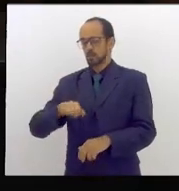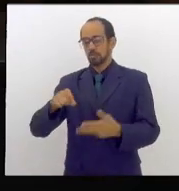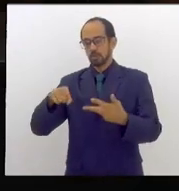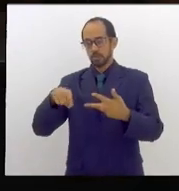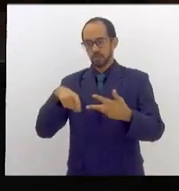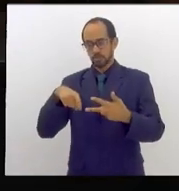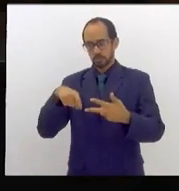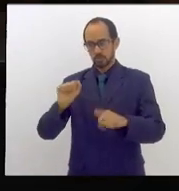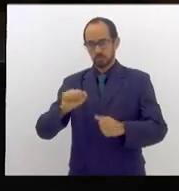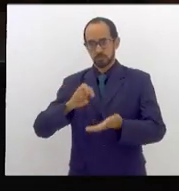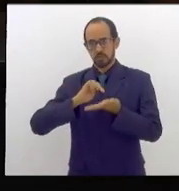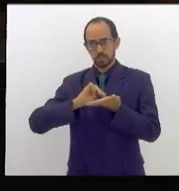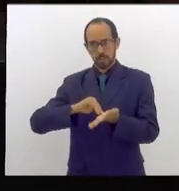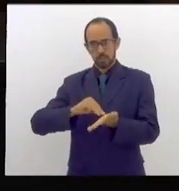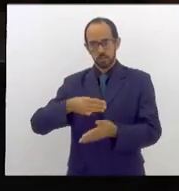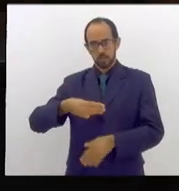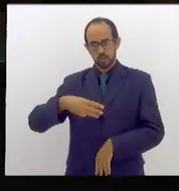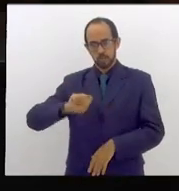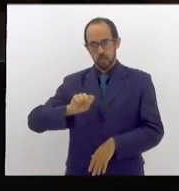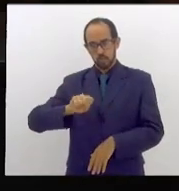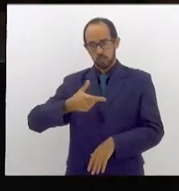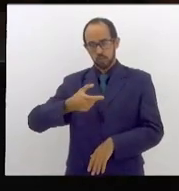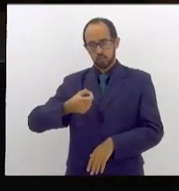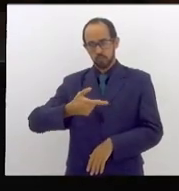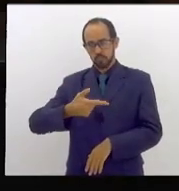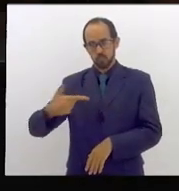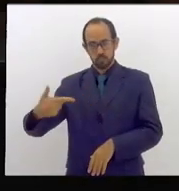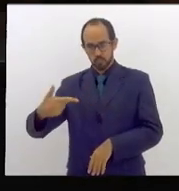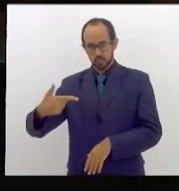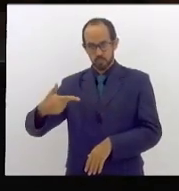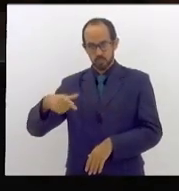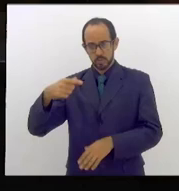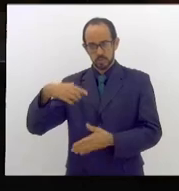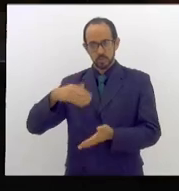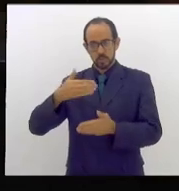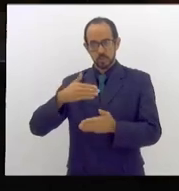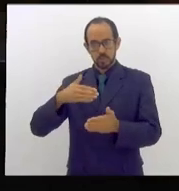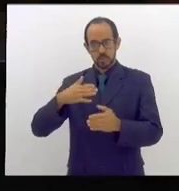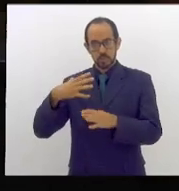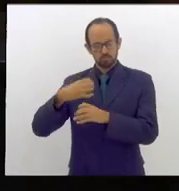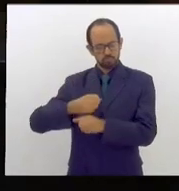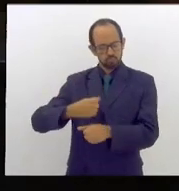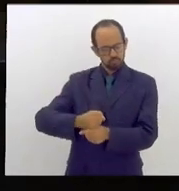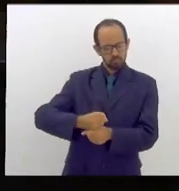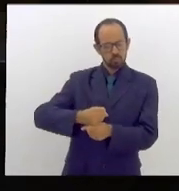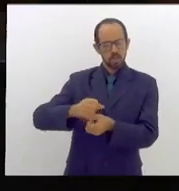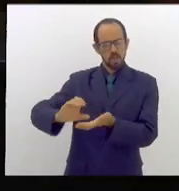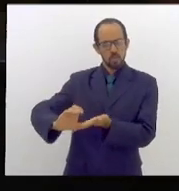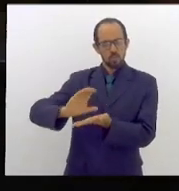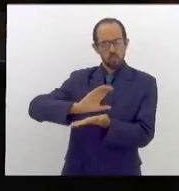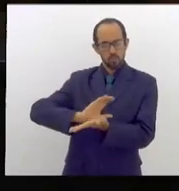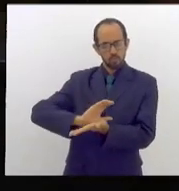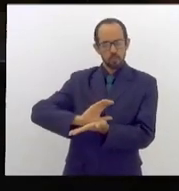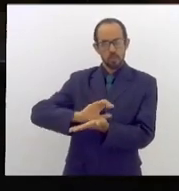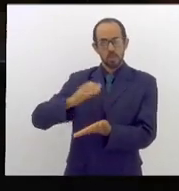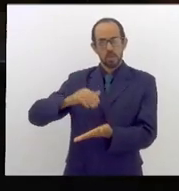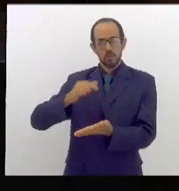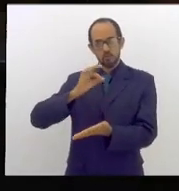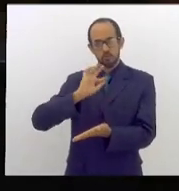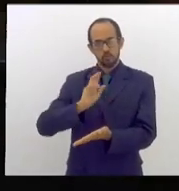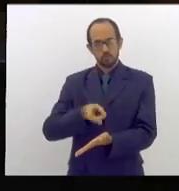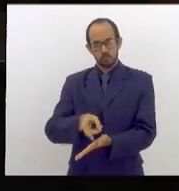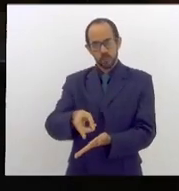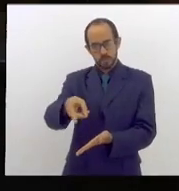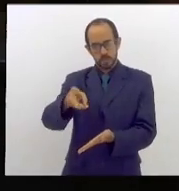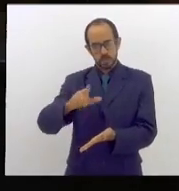mensagem 38 de 2022 que estima a receita e fixa a despesa do Estado do Rio de Janeiro para